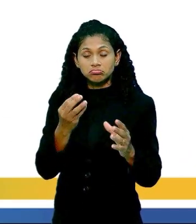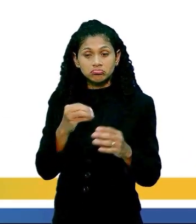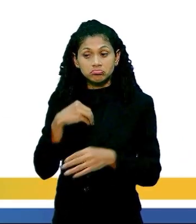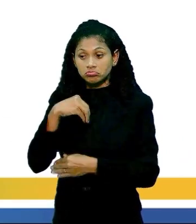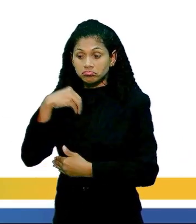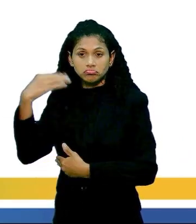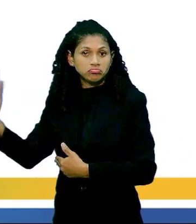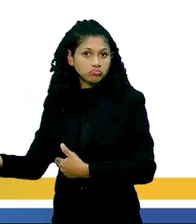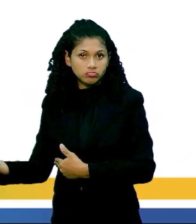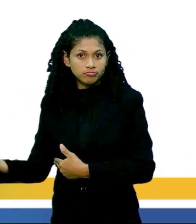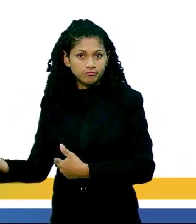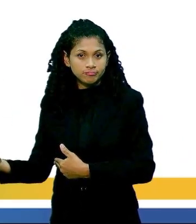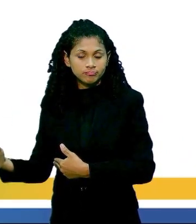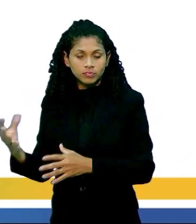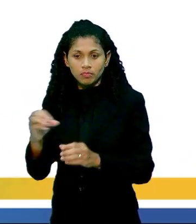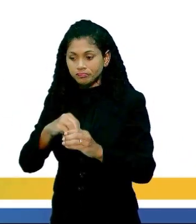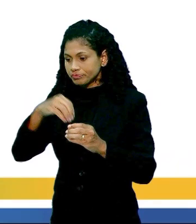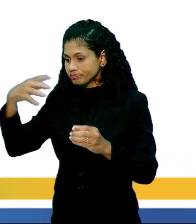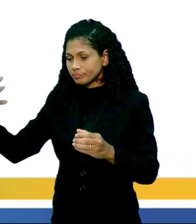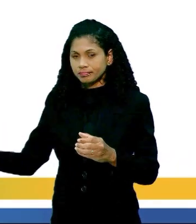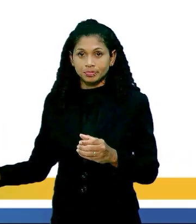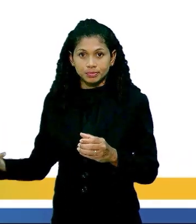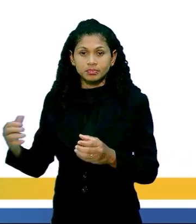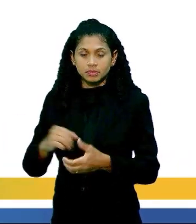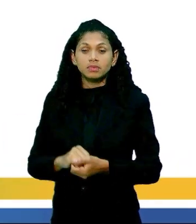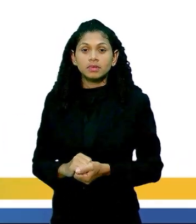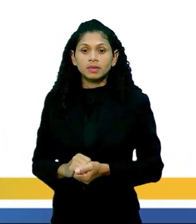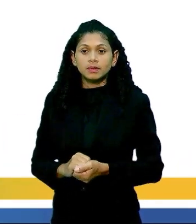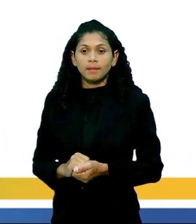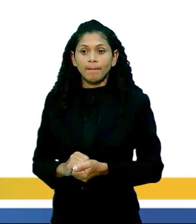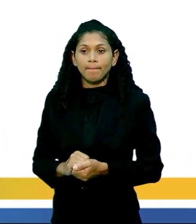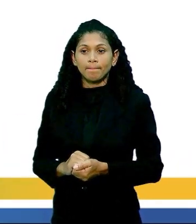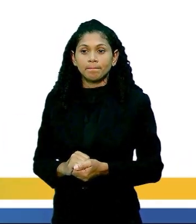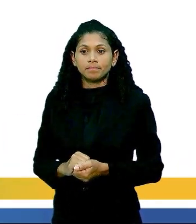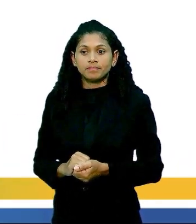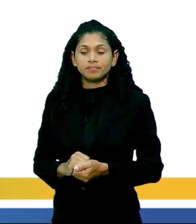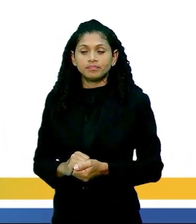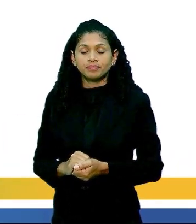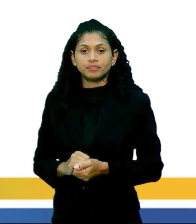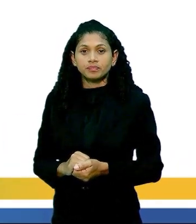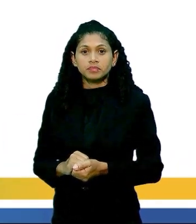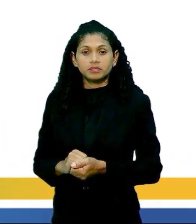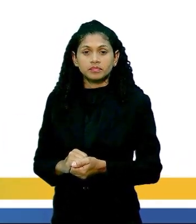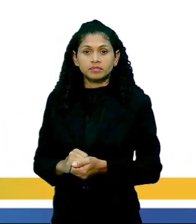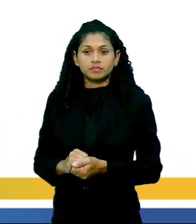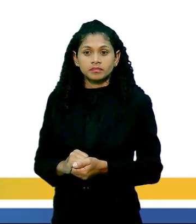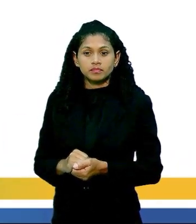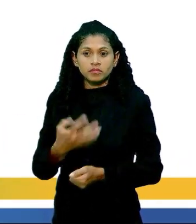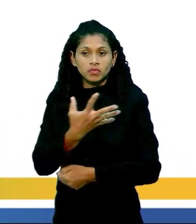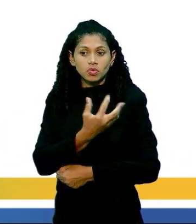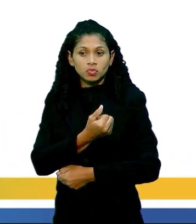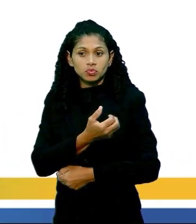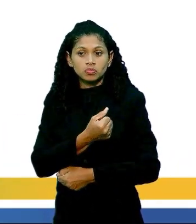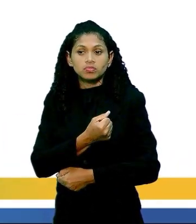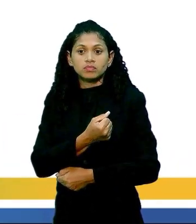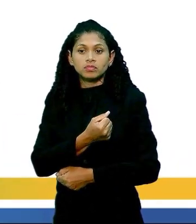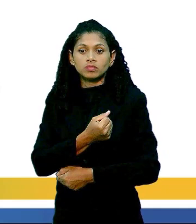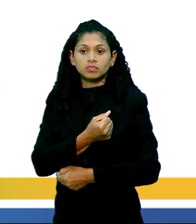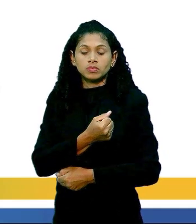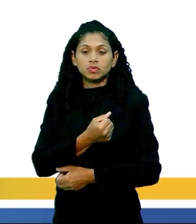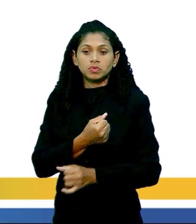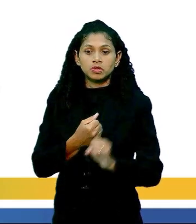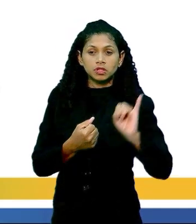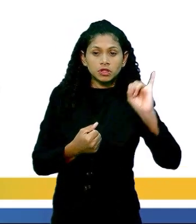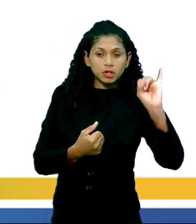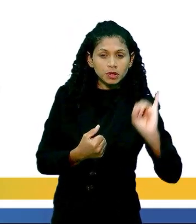A taxa de mortalidade e a taxa de emigração faz com que a população diminua. Ok?